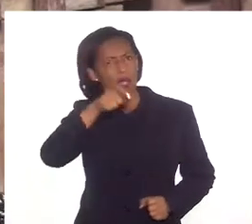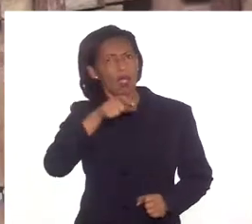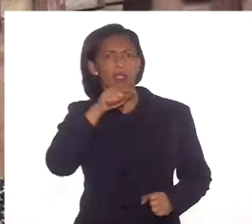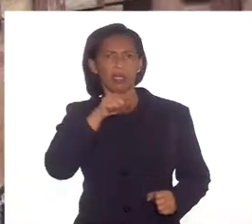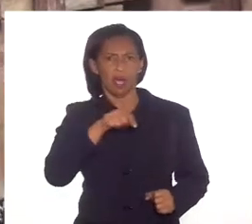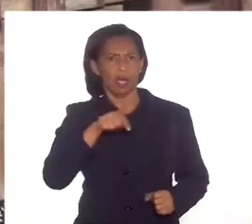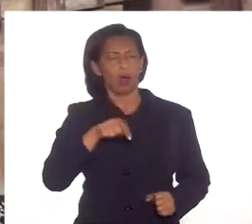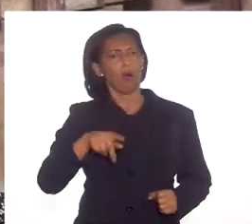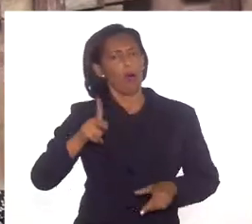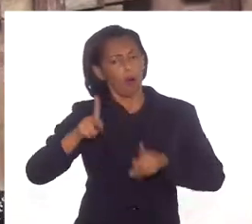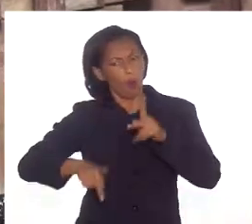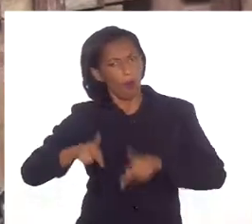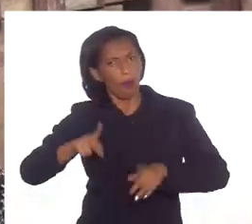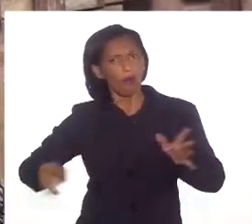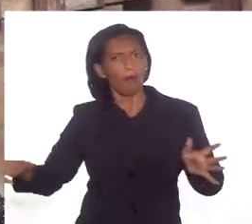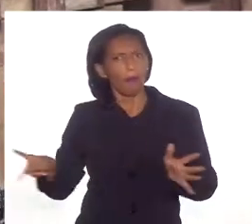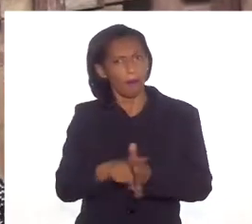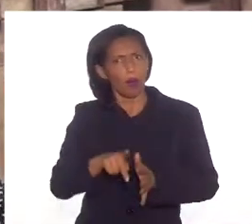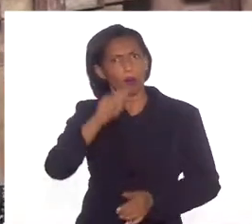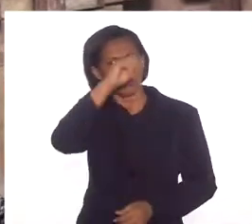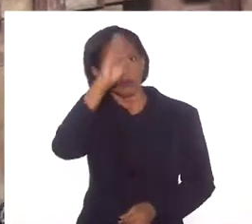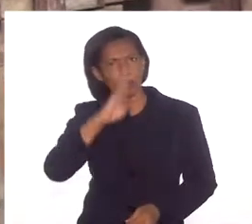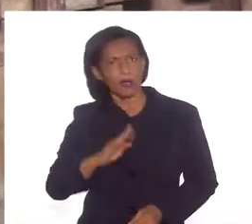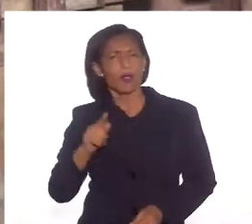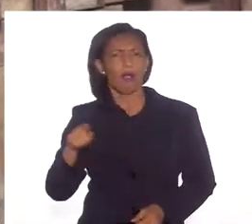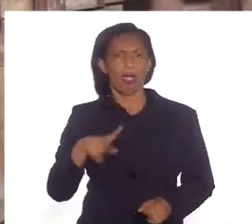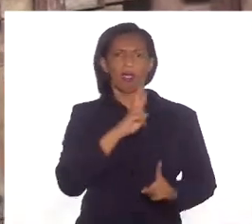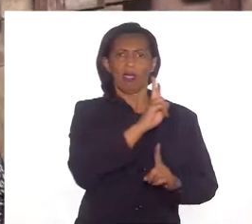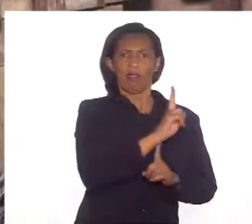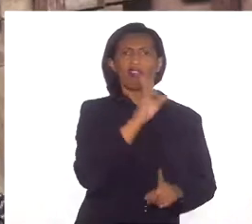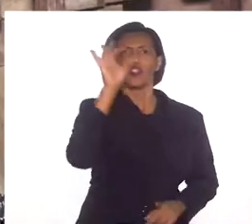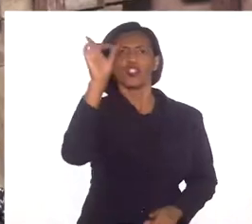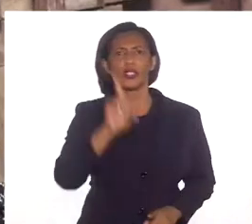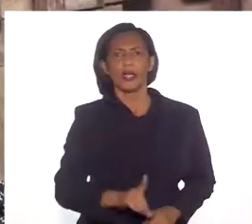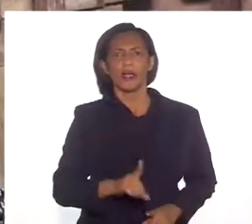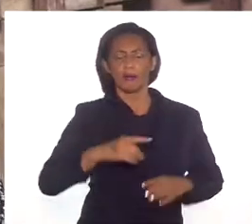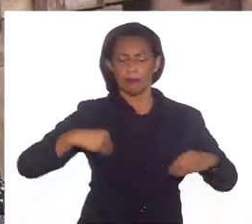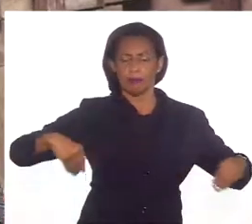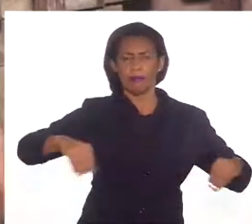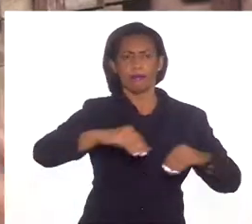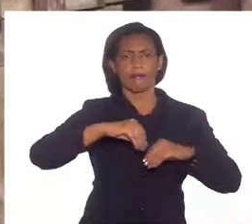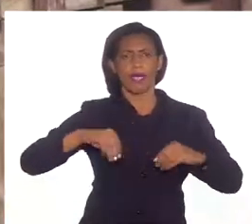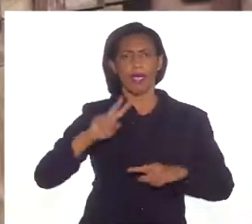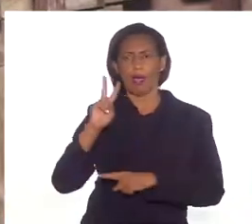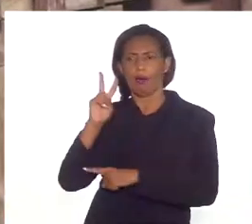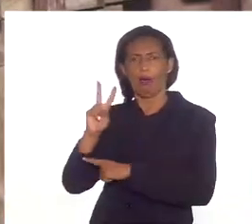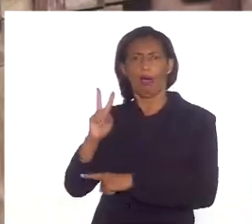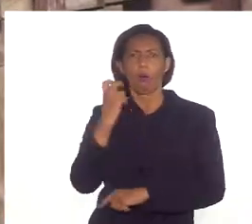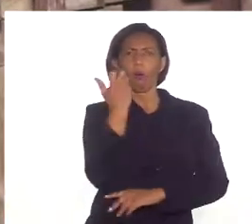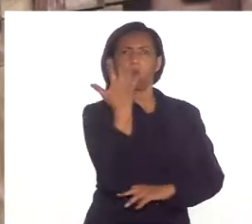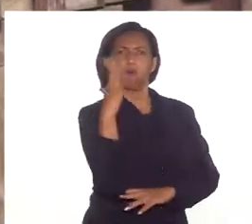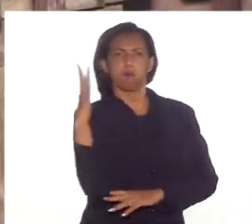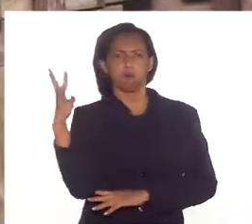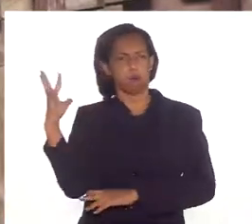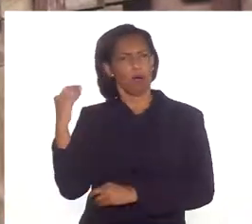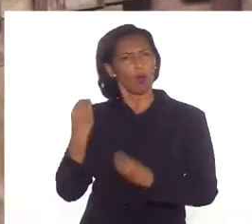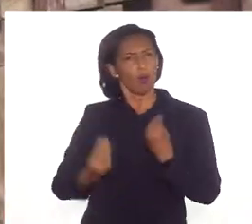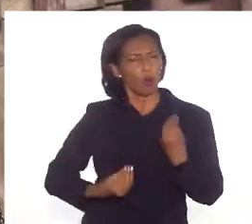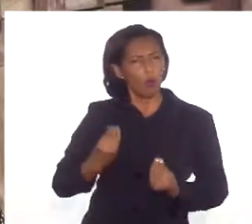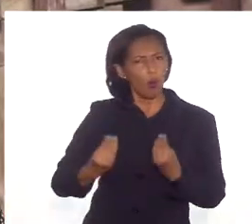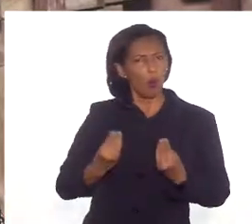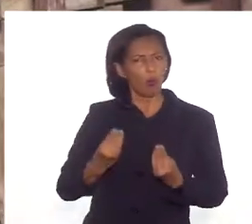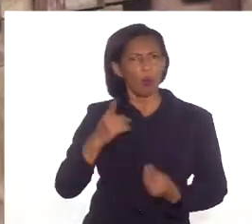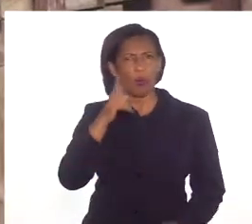os povos originários do Brasil são os povos indígenas, eles têm direito à terra, são os guardiões da floresta, né? Como é que a